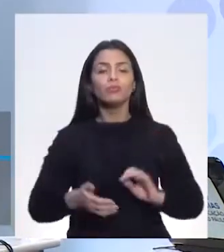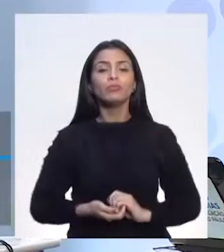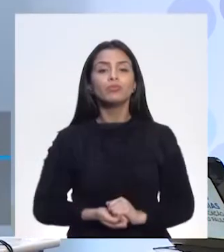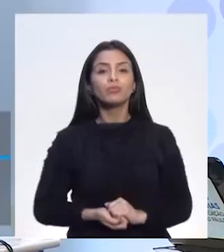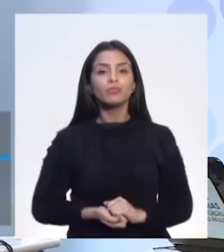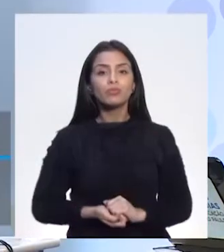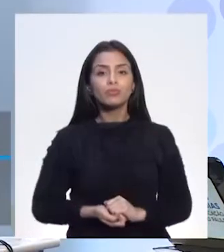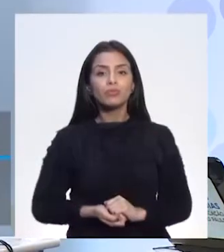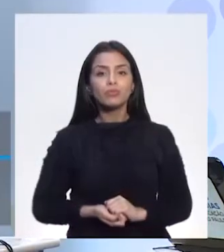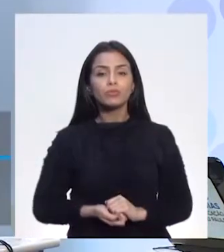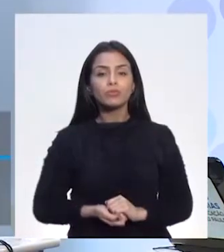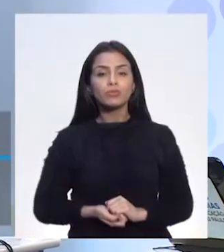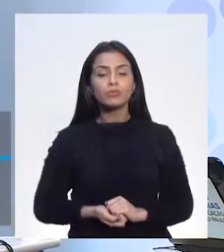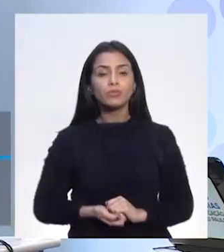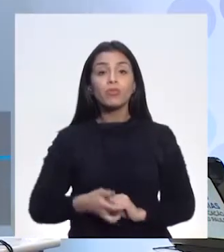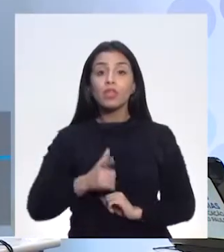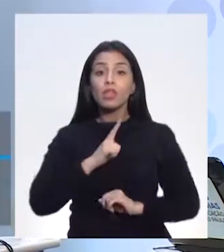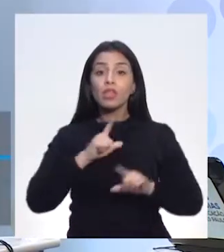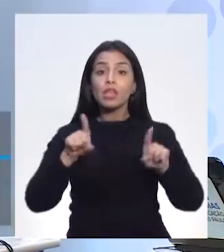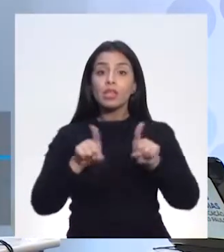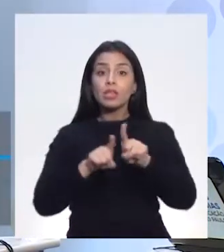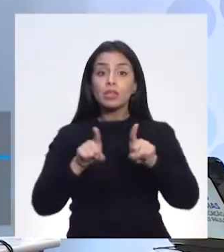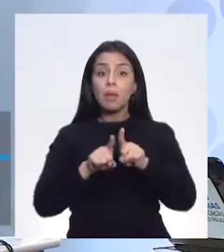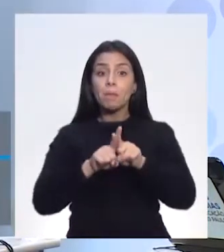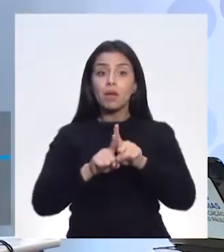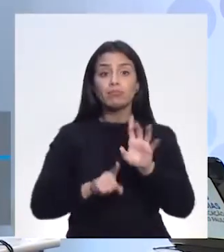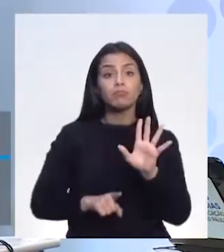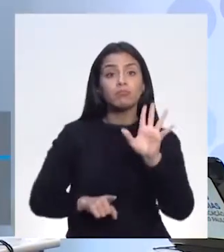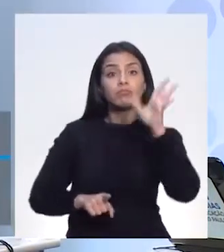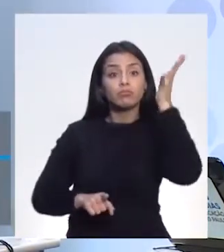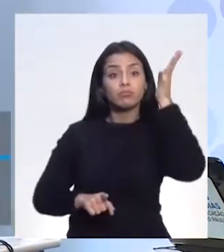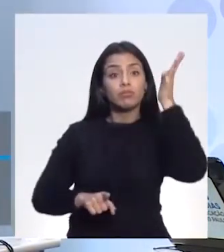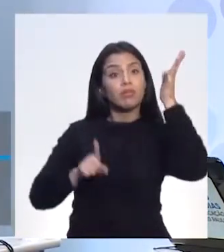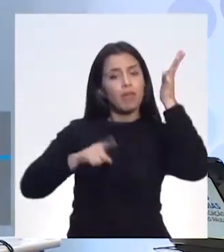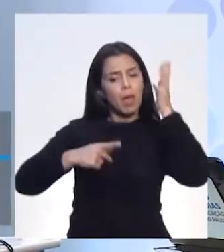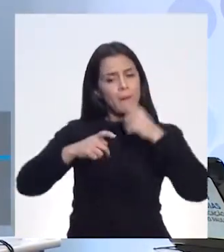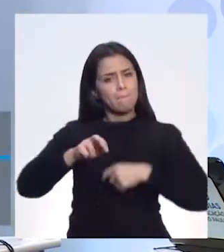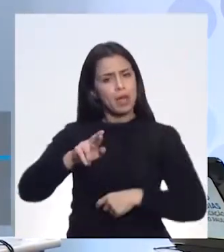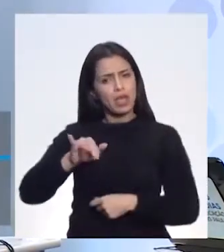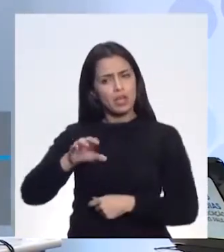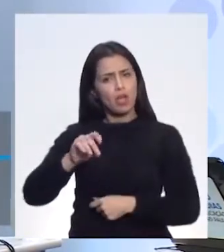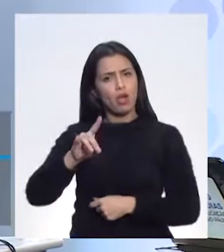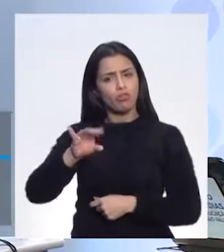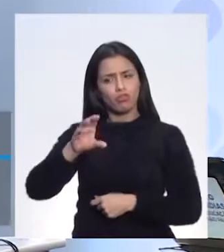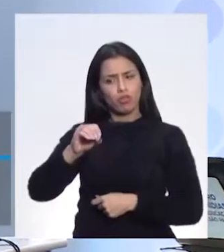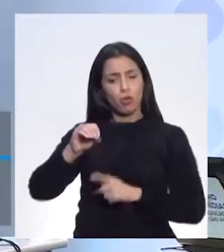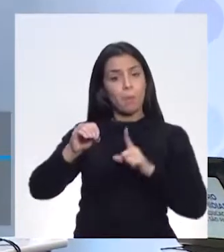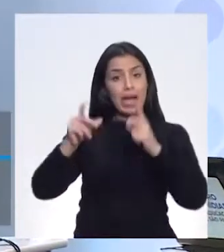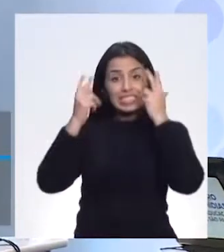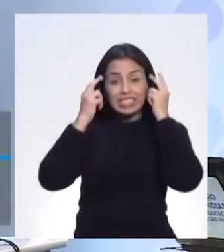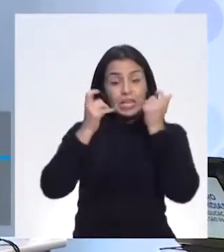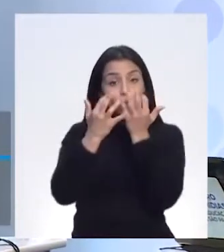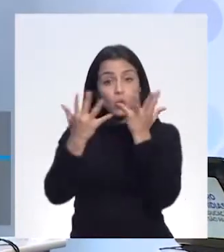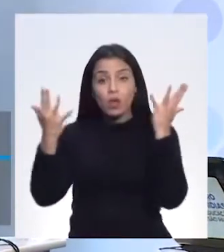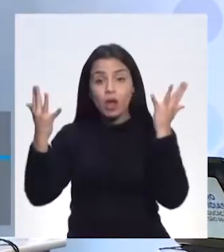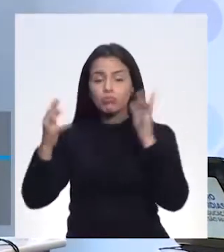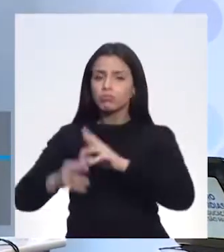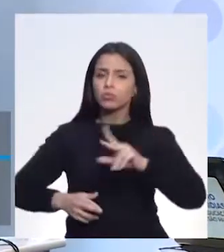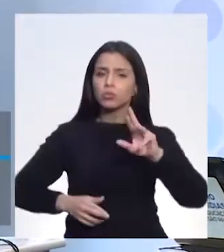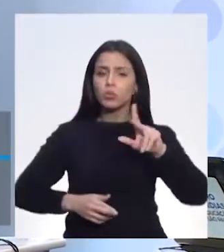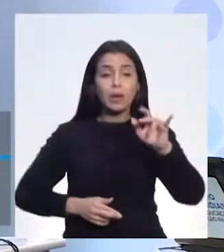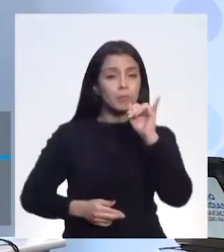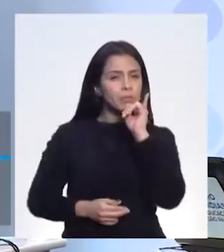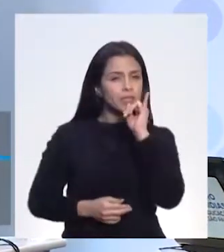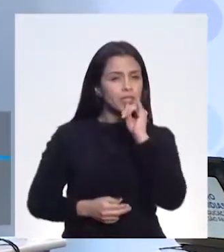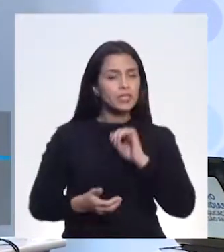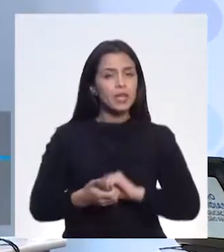periodicamente. E nós temos também fenômenos que são periódicos e que não são naturais, como, por exemplo,